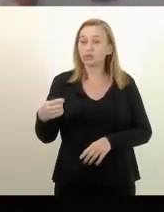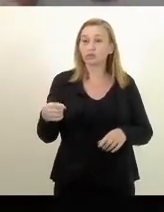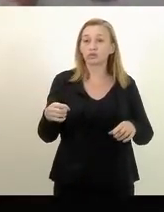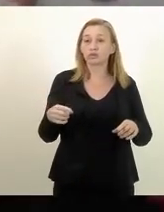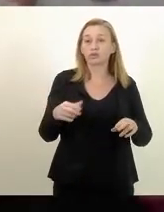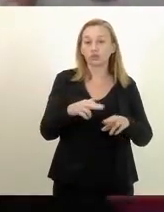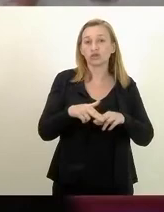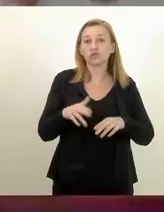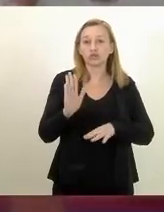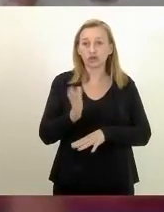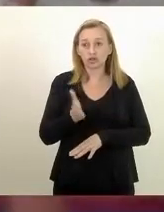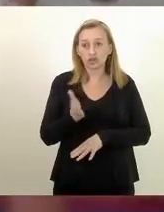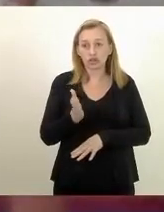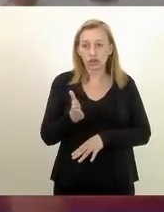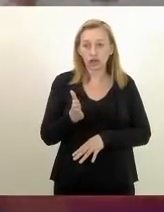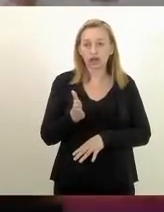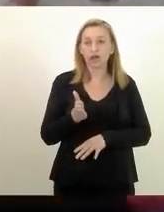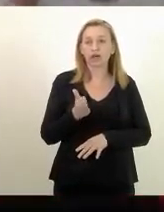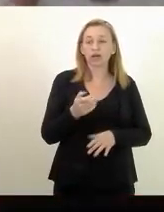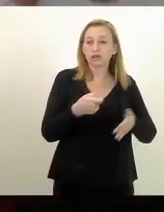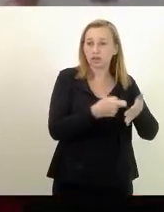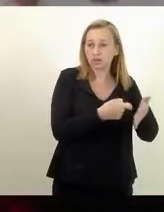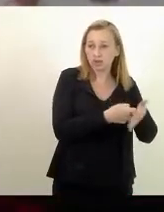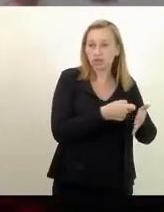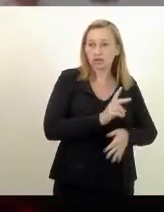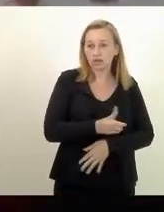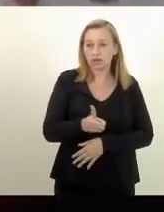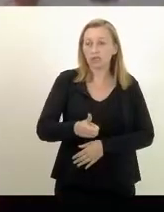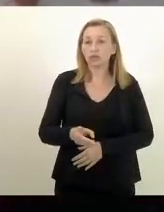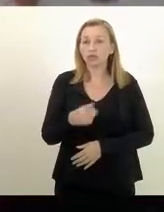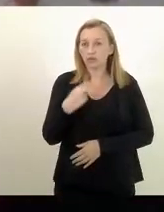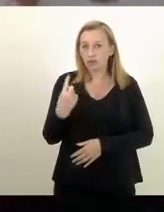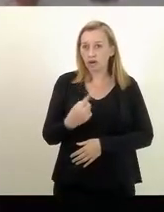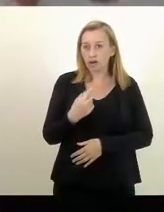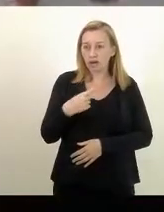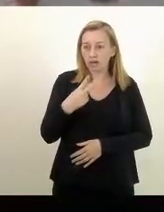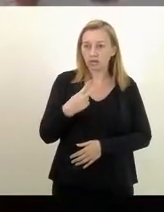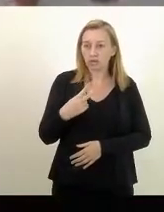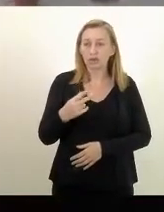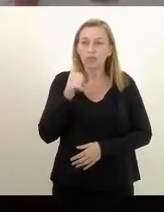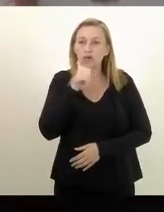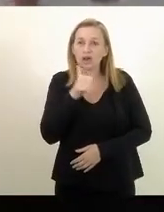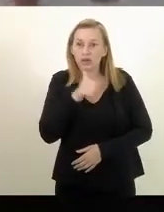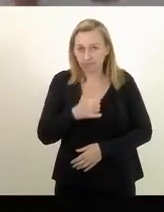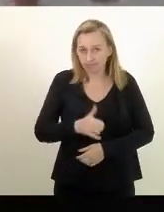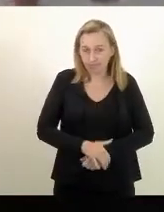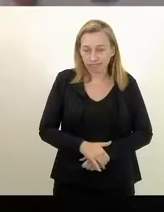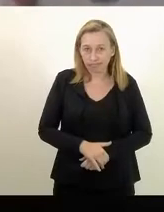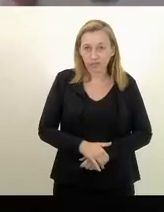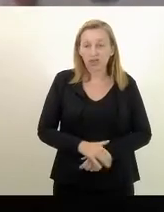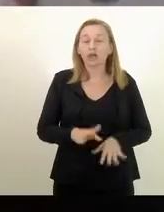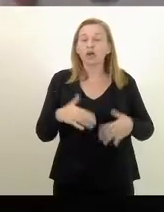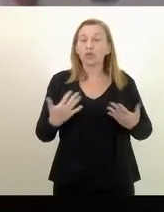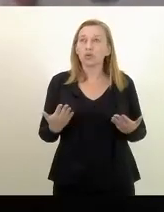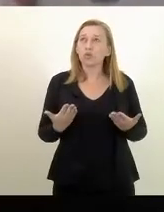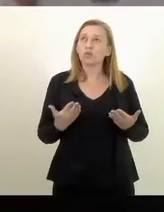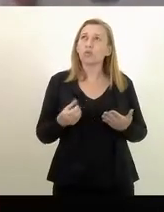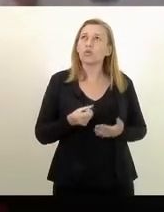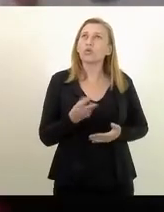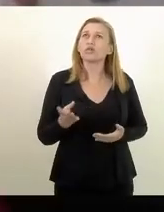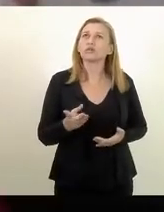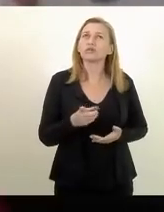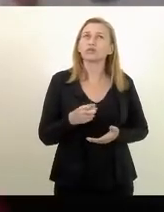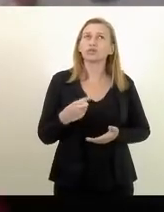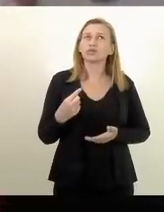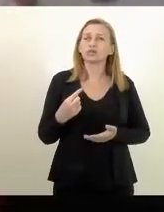a gente denunciou e vem denunciando e quando eu falo a gente eu falo das mulheres né e o quanto a gente chama